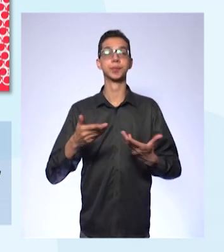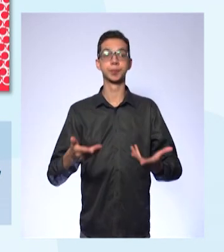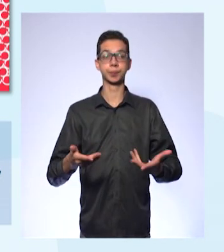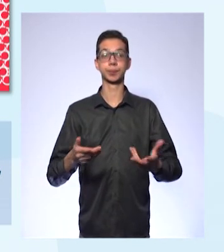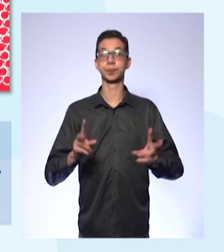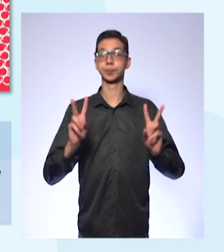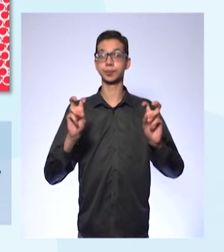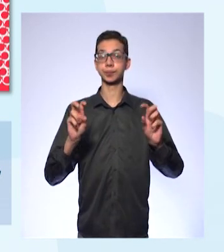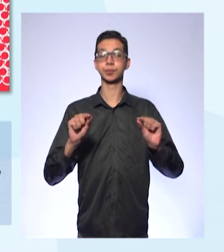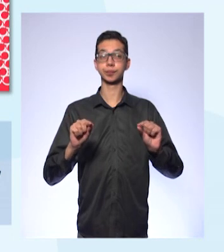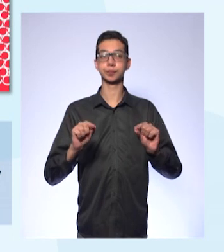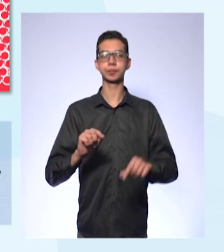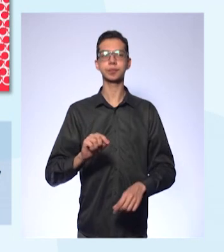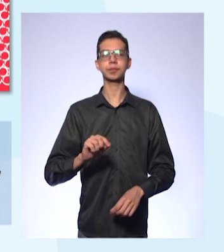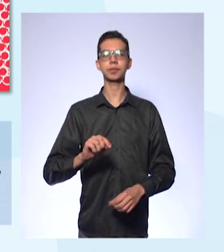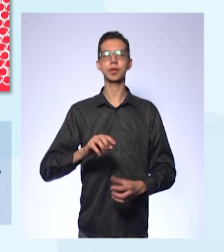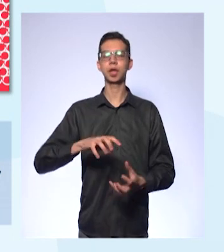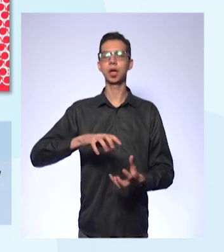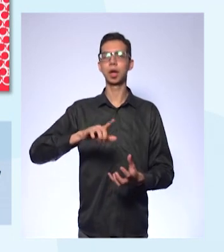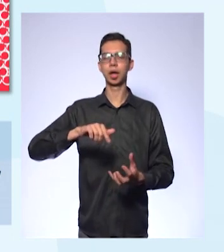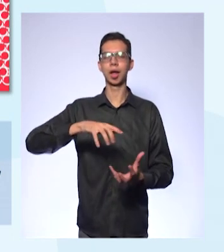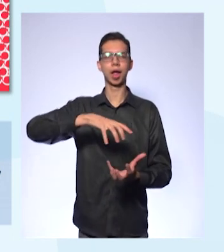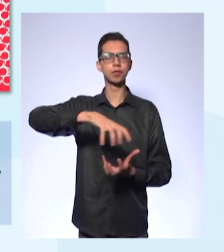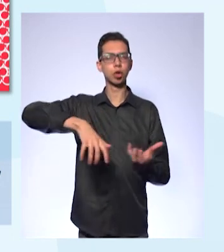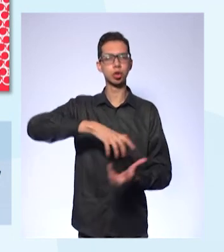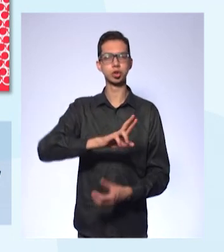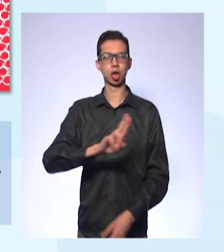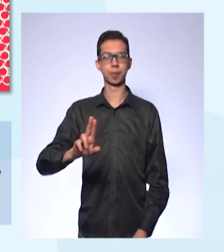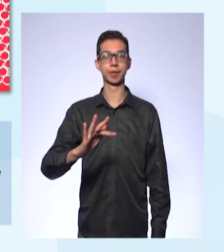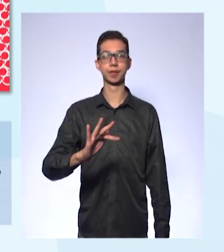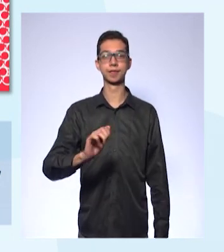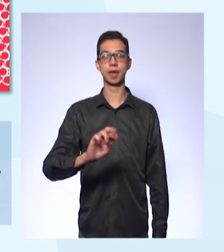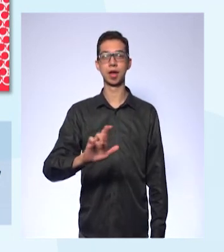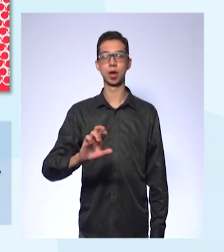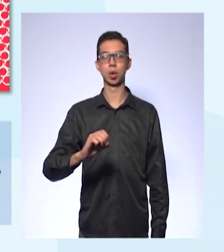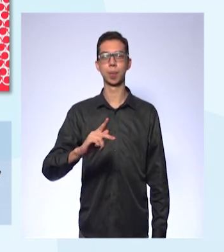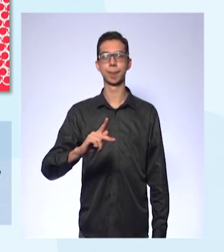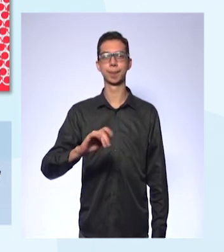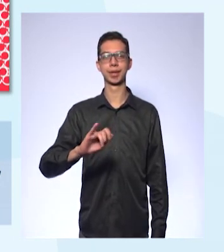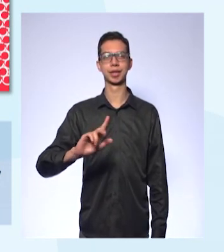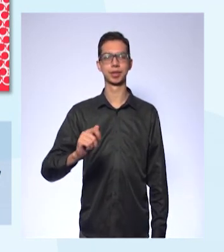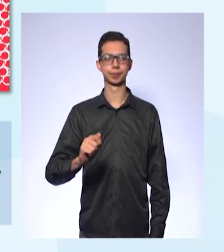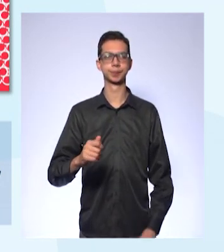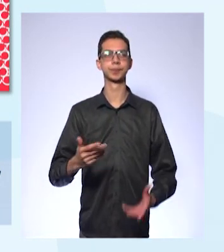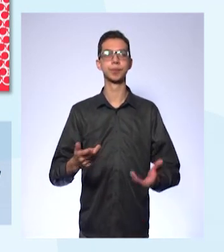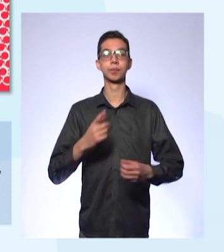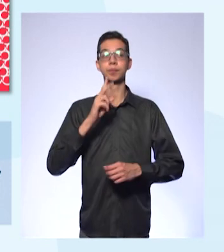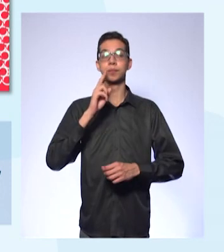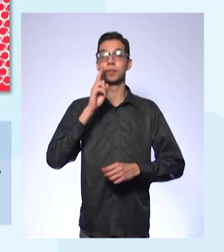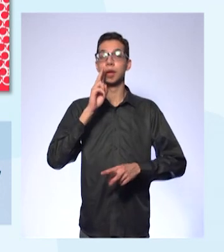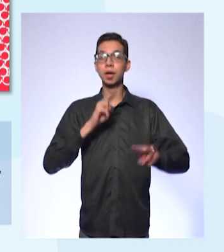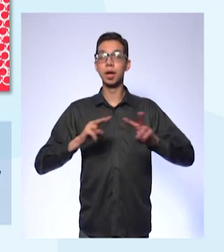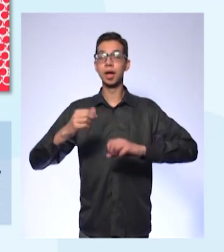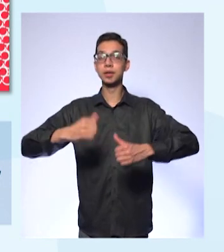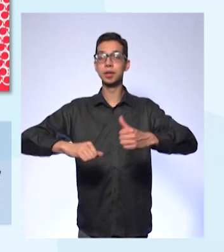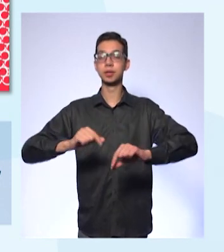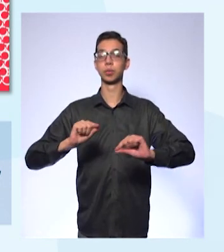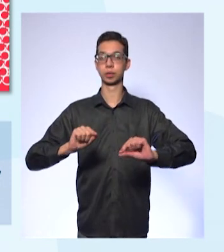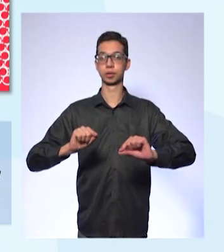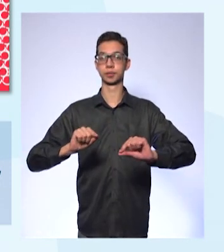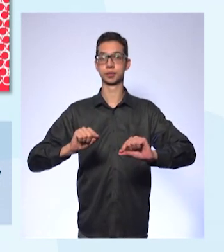Farroupilha, ok? O objetivo da aula será analisar a diversidade política, social e regional